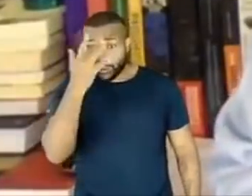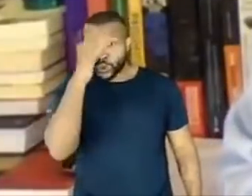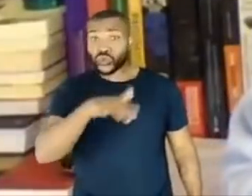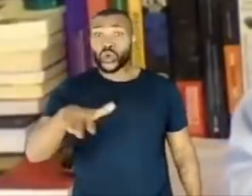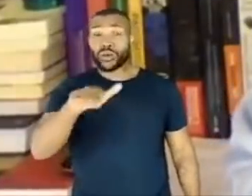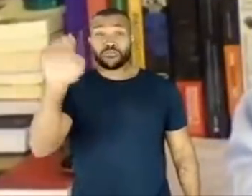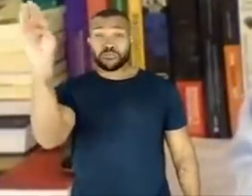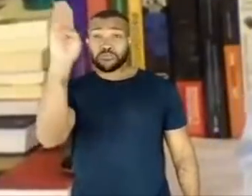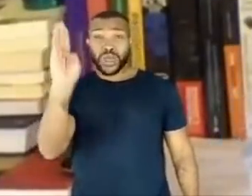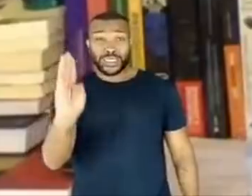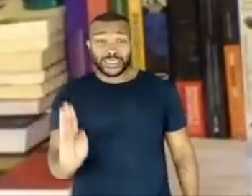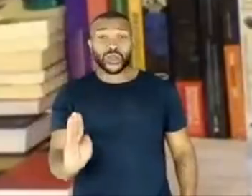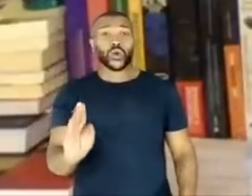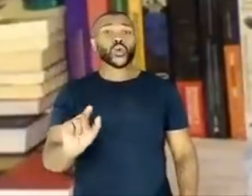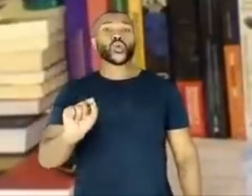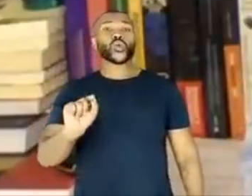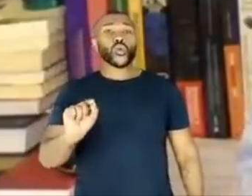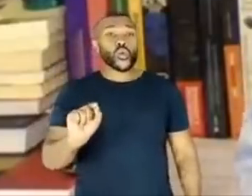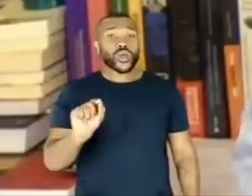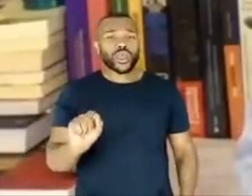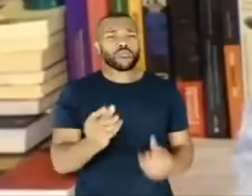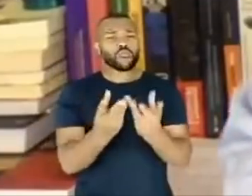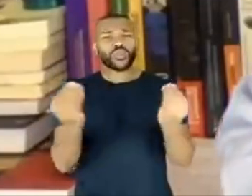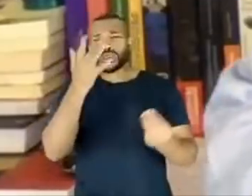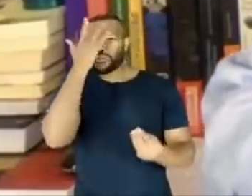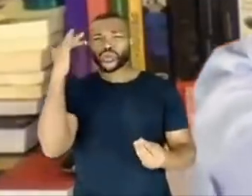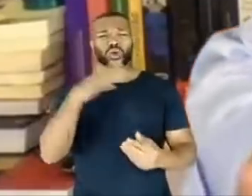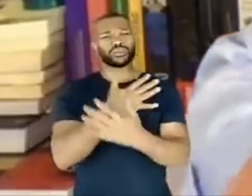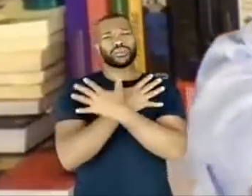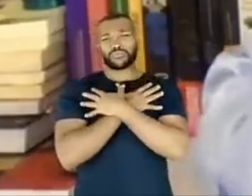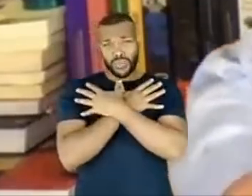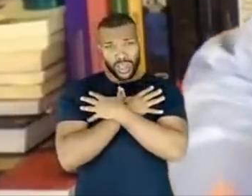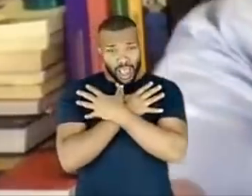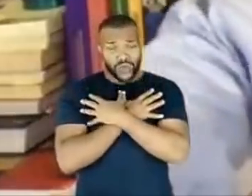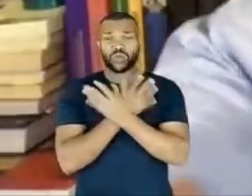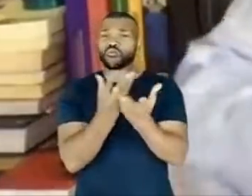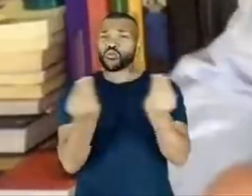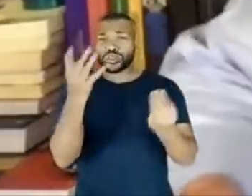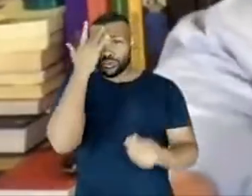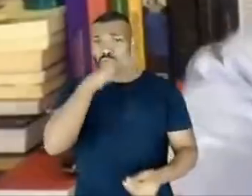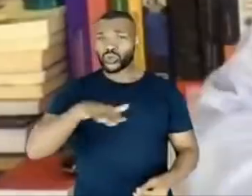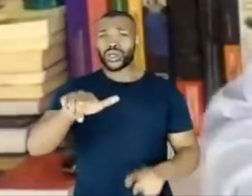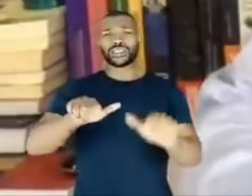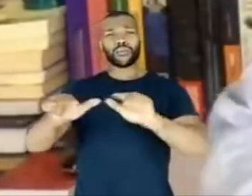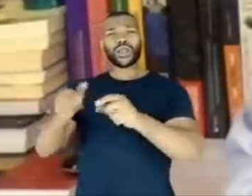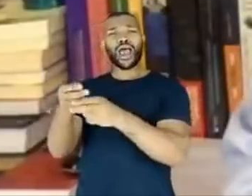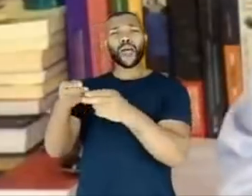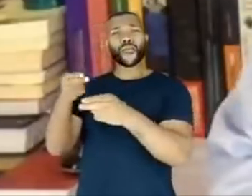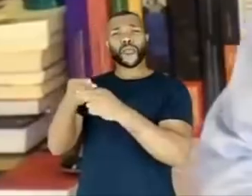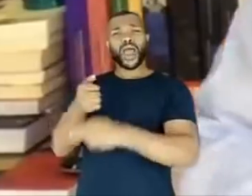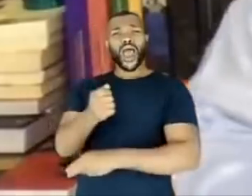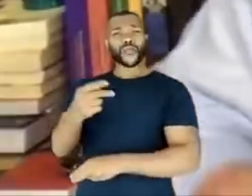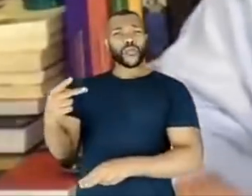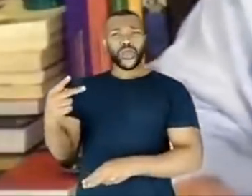dos quais milhões e milhões de desempregados, milhões e milhões trabalhando em aplicativos sem nenhum direito, sem nenhuma